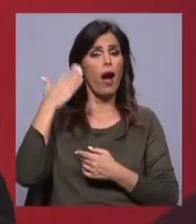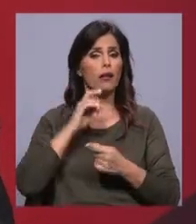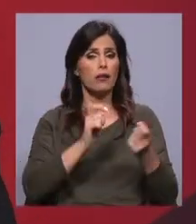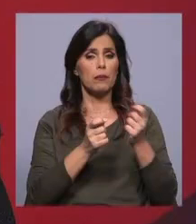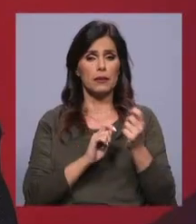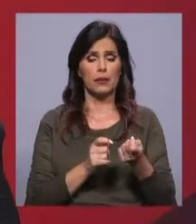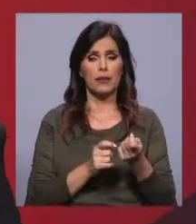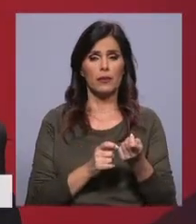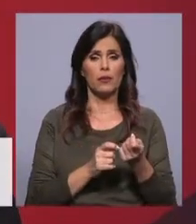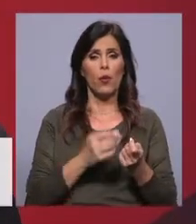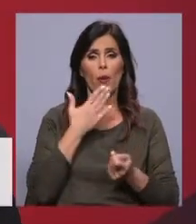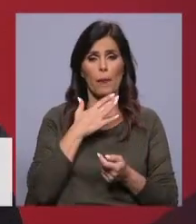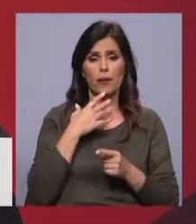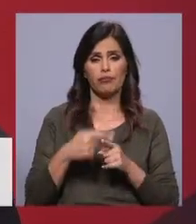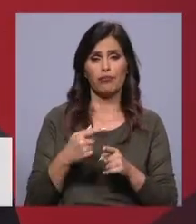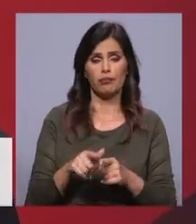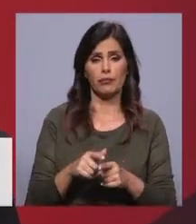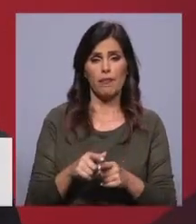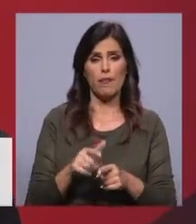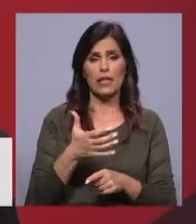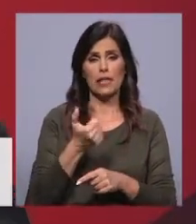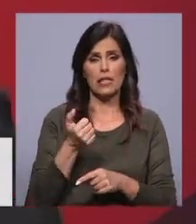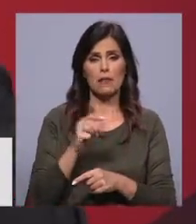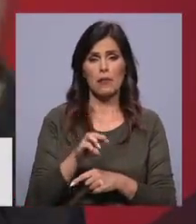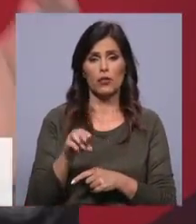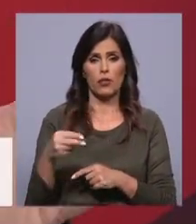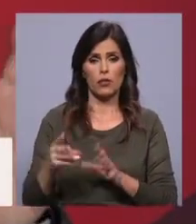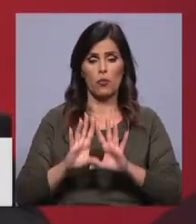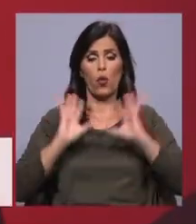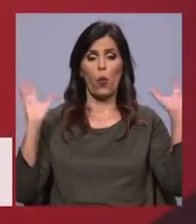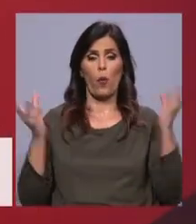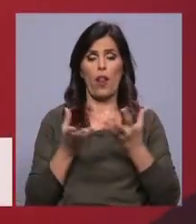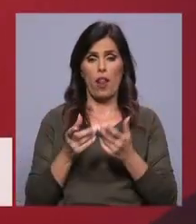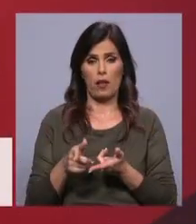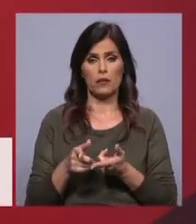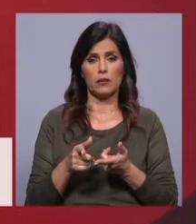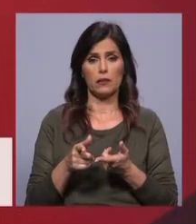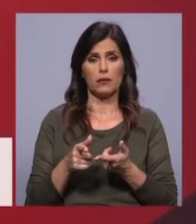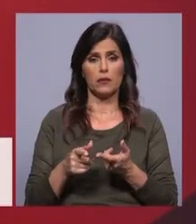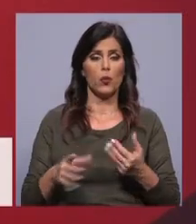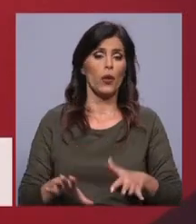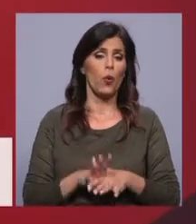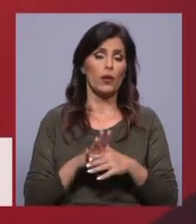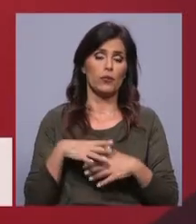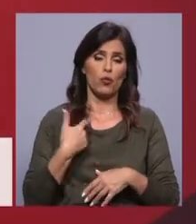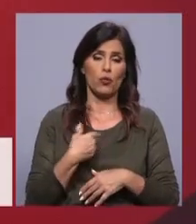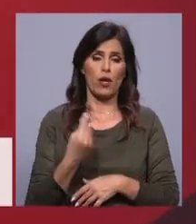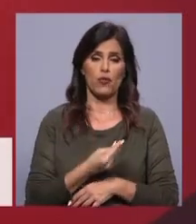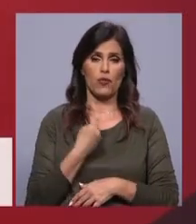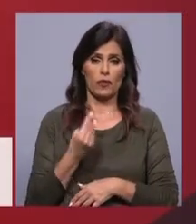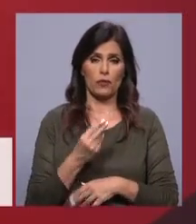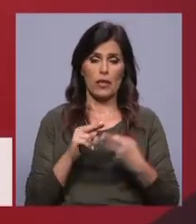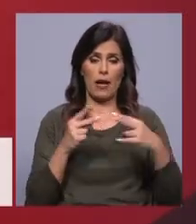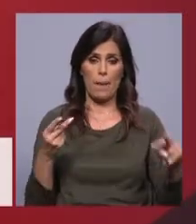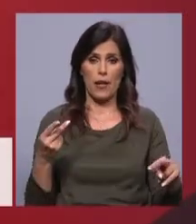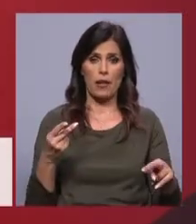a linha de crédito que de 15 milhões de euros para o Global da jornadas mundiais da juventude que a